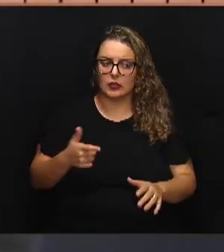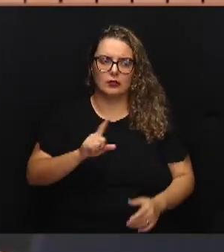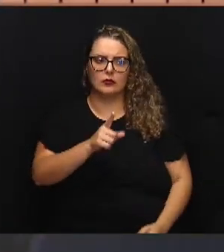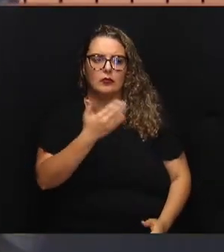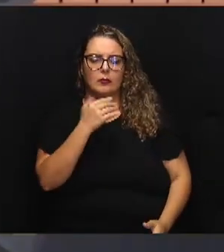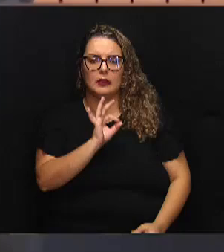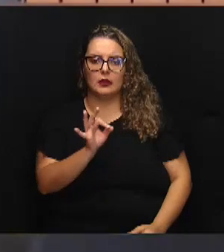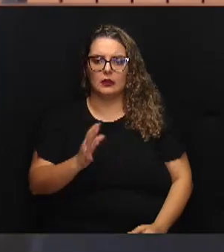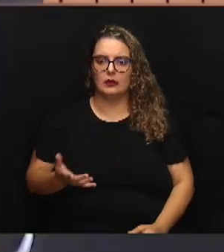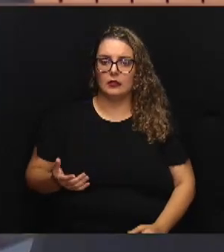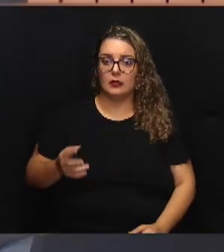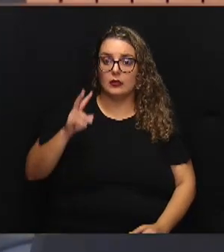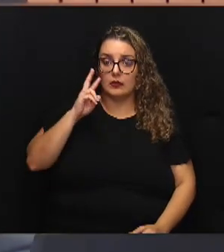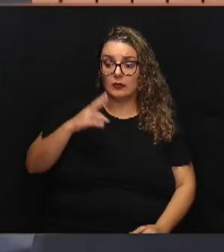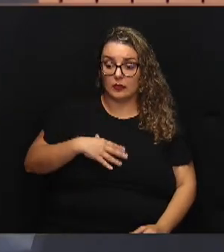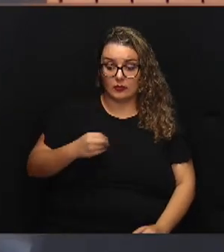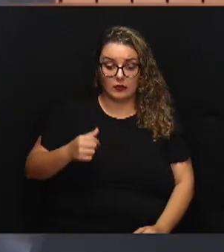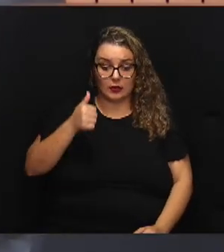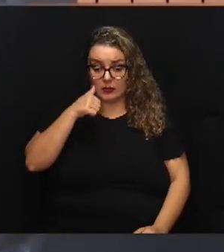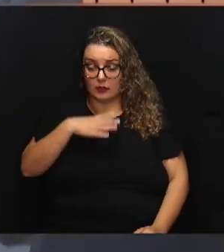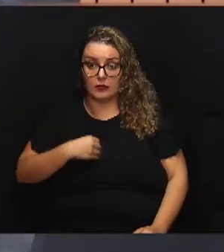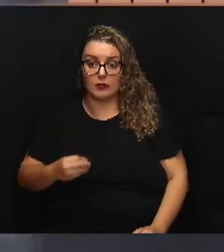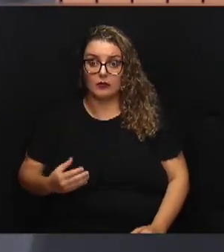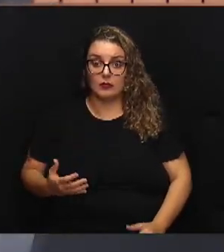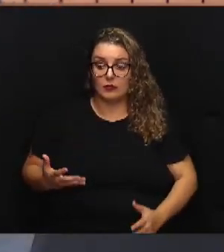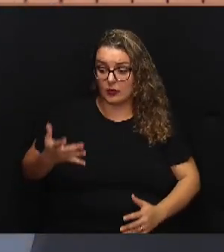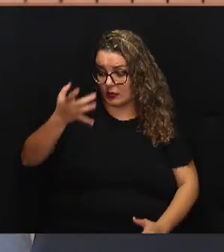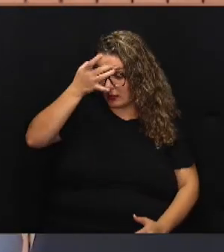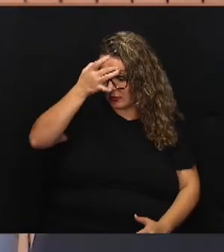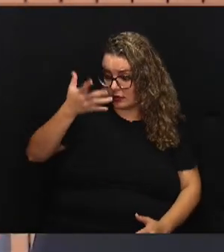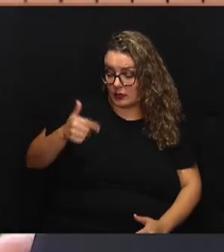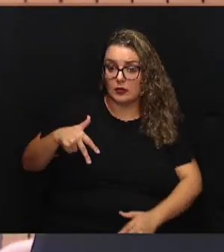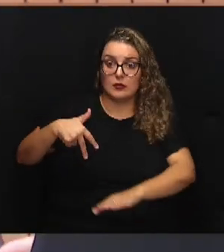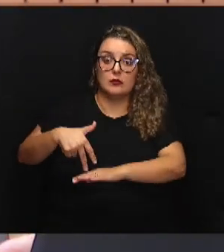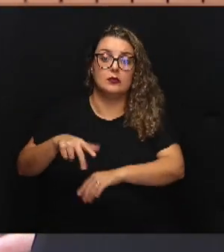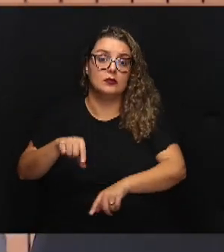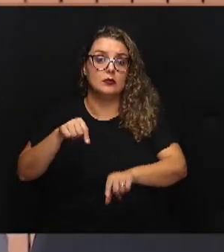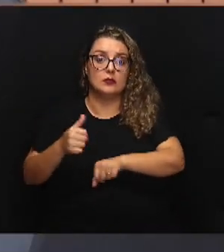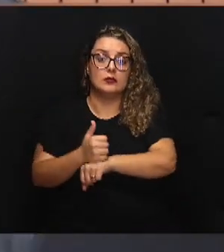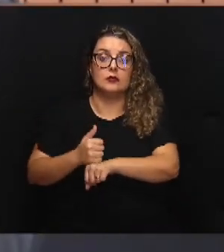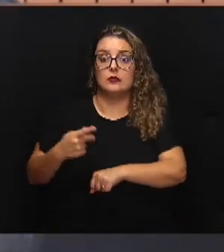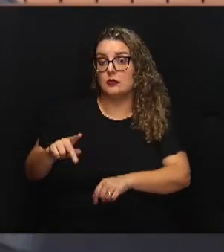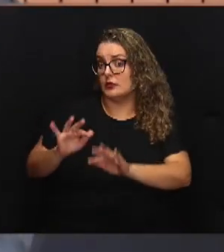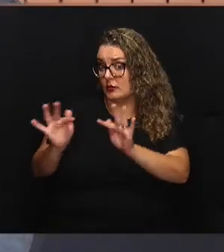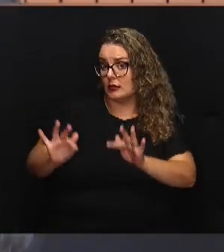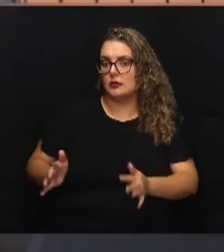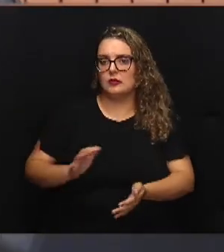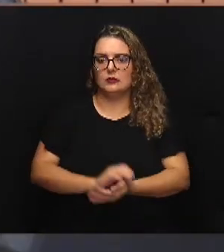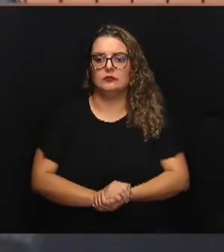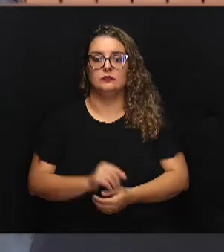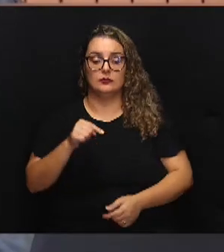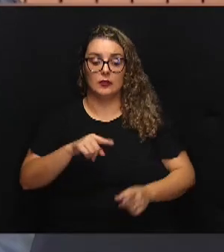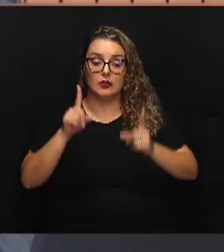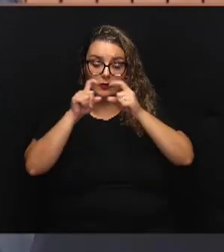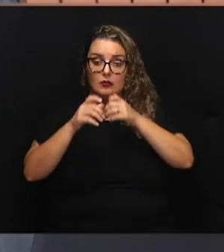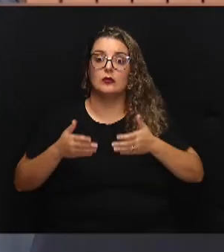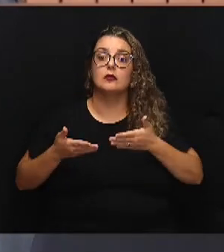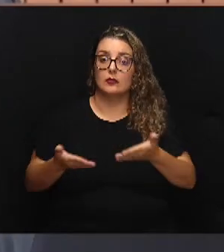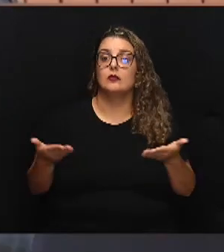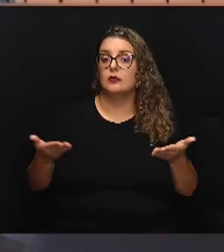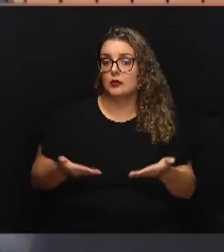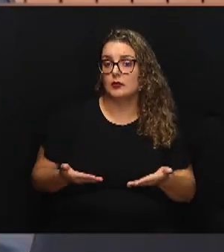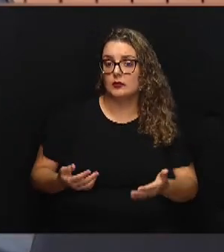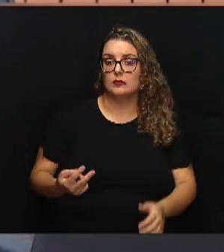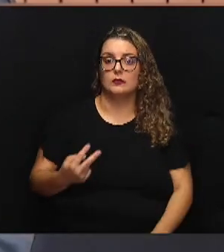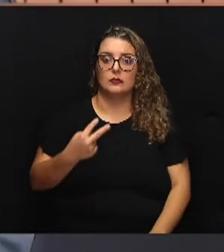ou uma filha exercer o talento que ela tem e escolher uma profissão que deixa ela feliz. Esse é um desafio que a gente tem hoje. A gente não